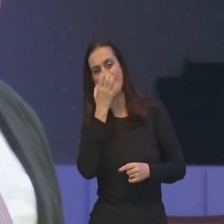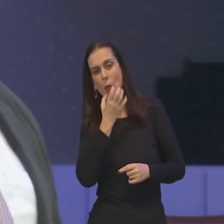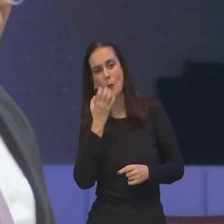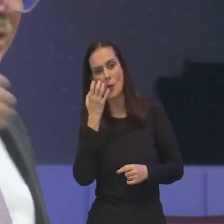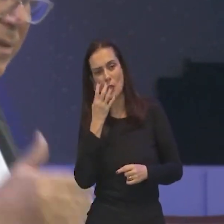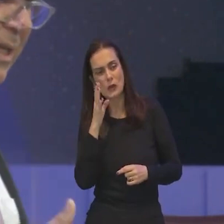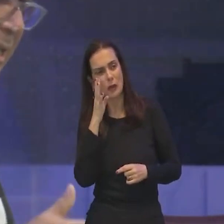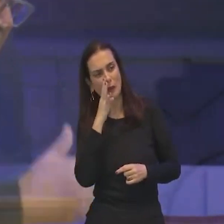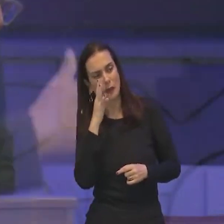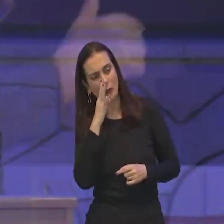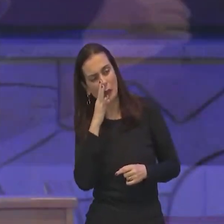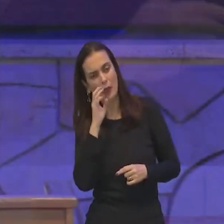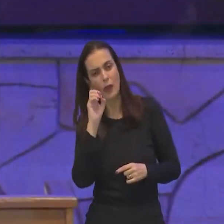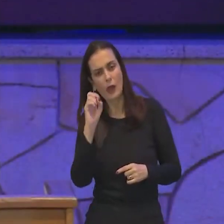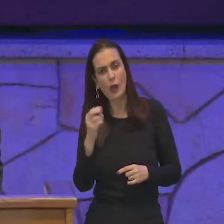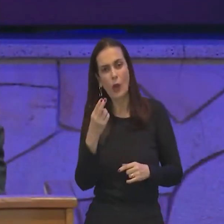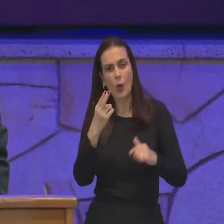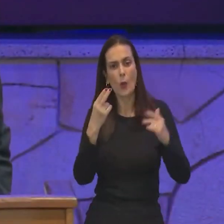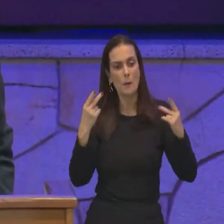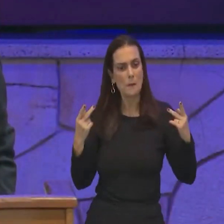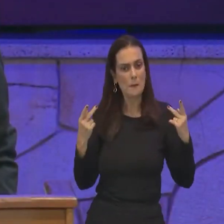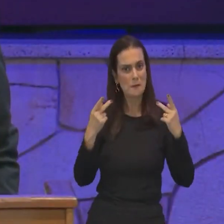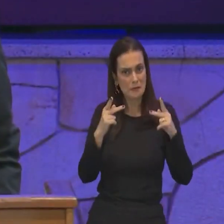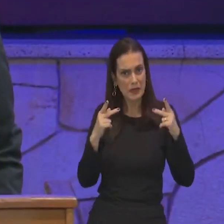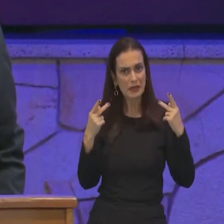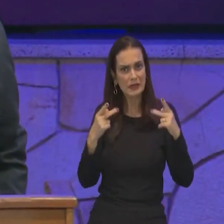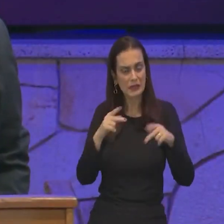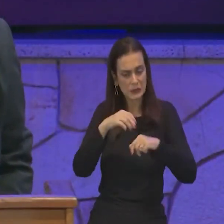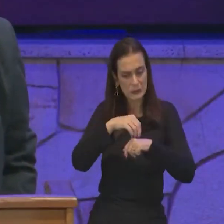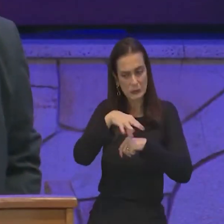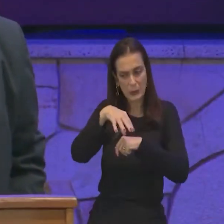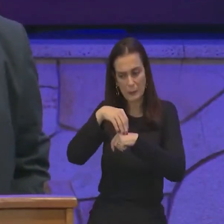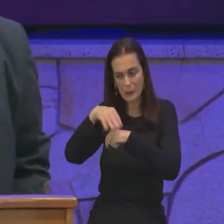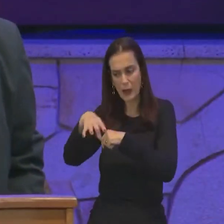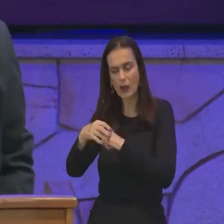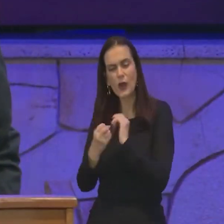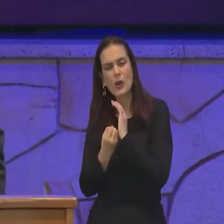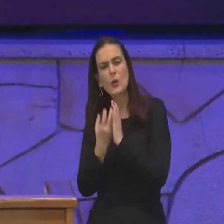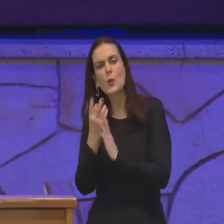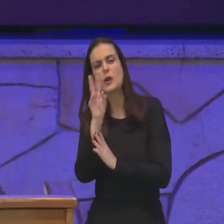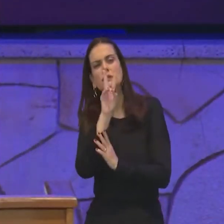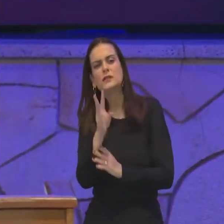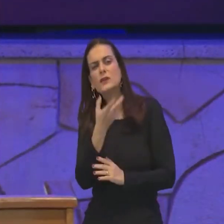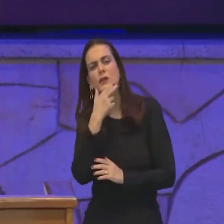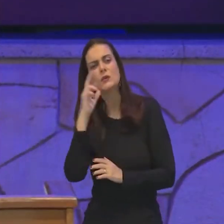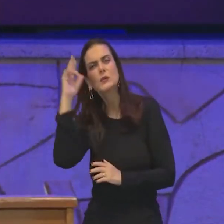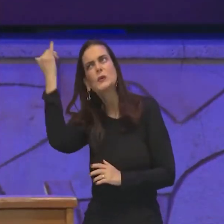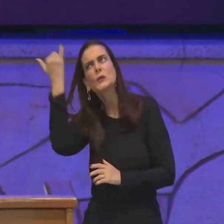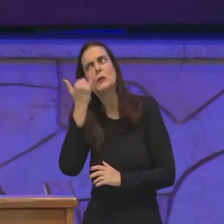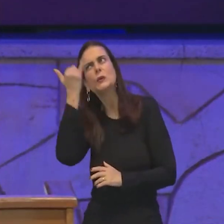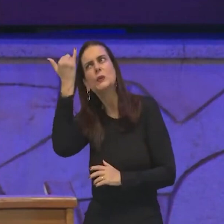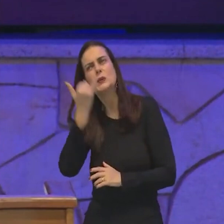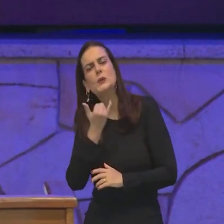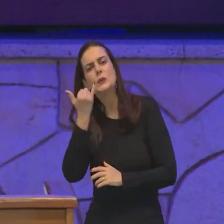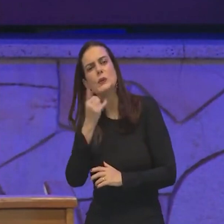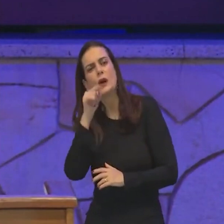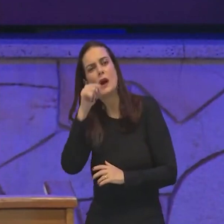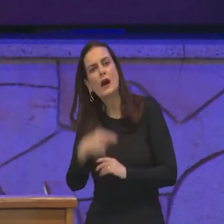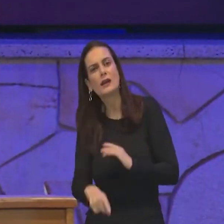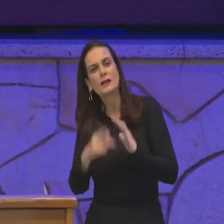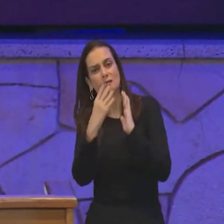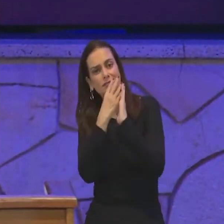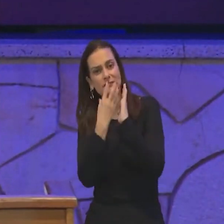ouvir, como esta mensagem que está sendo explanada ao coração. Quantas vezes o Senhor tem falado ao seu coração neste lugar,